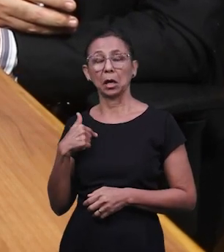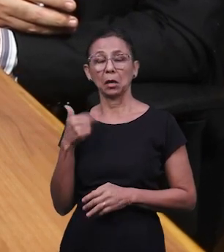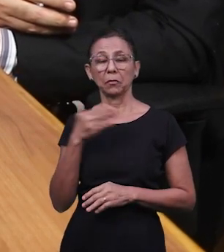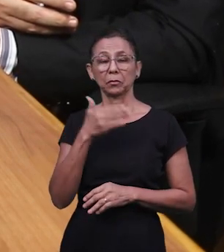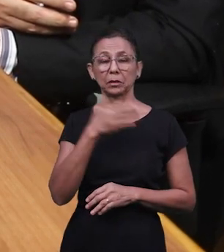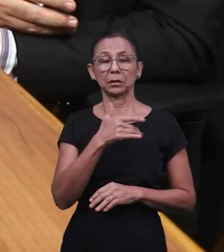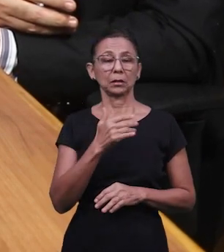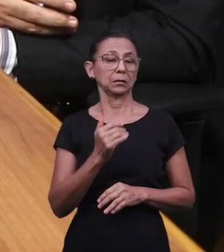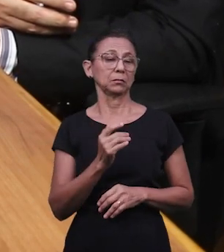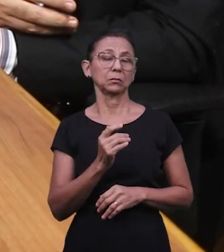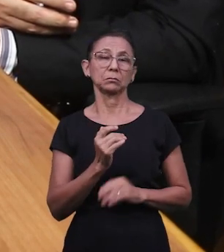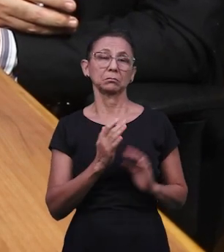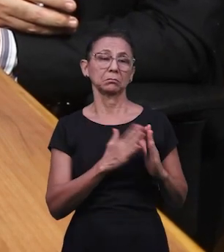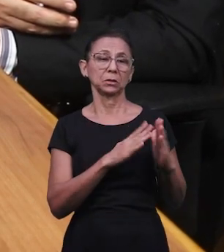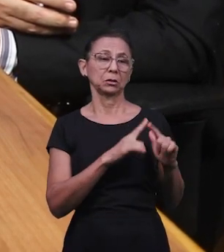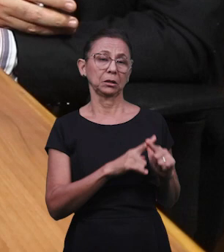mistério.